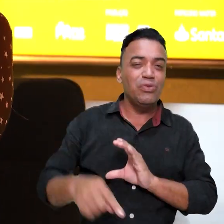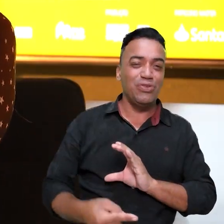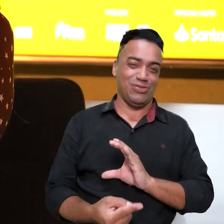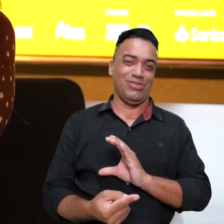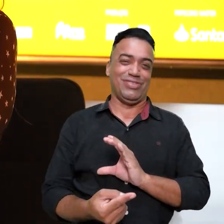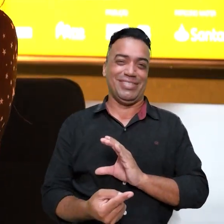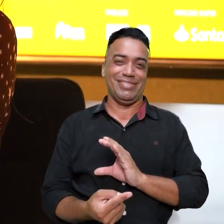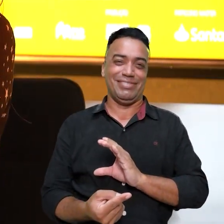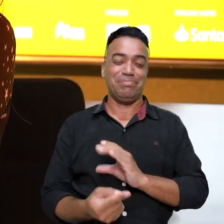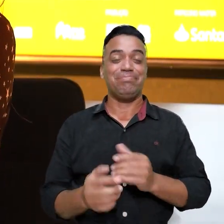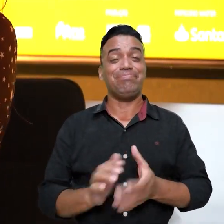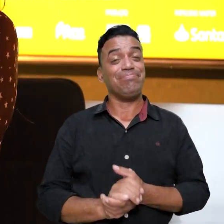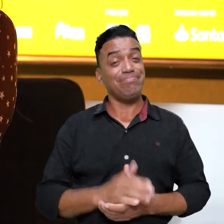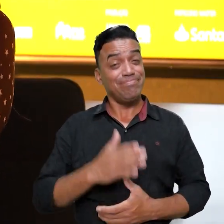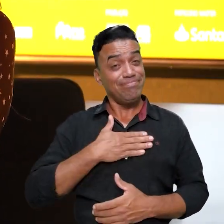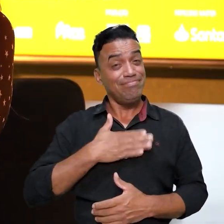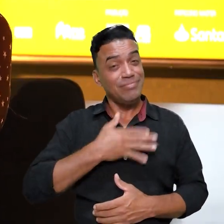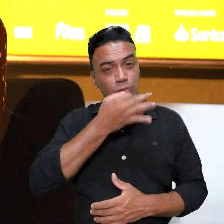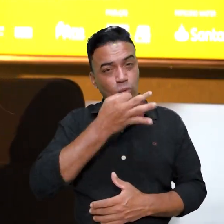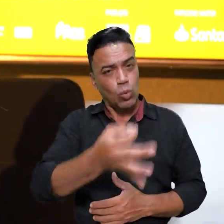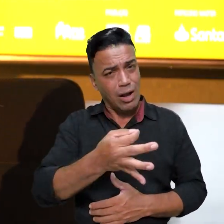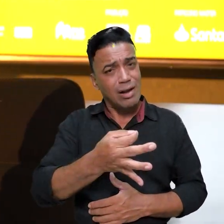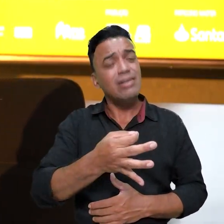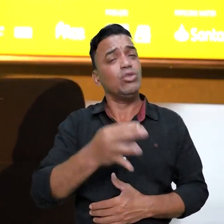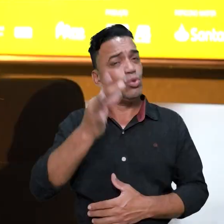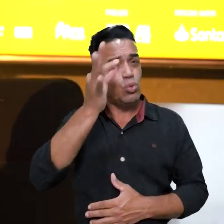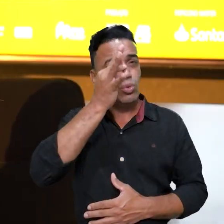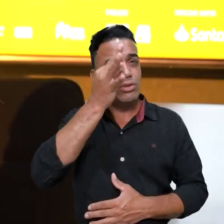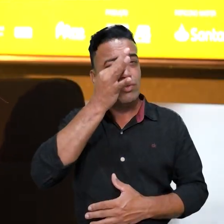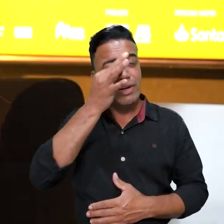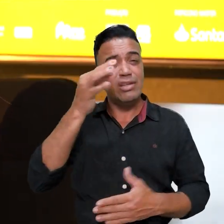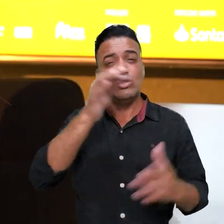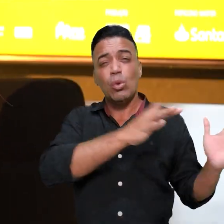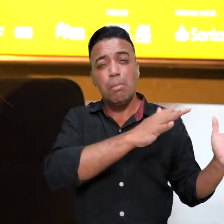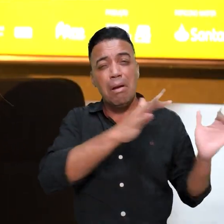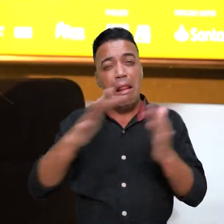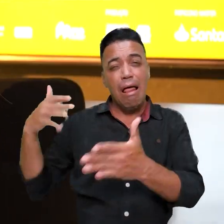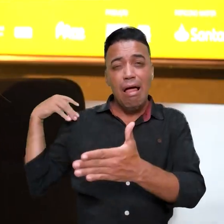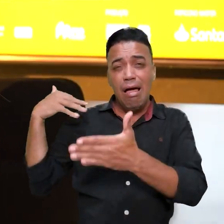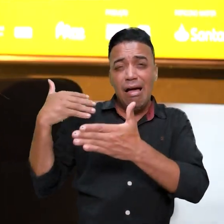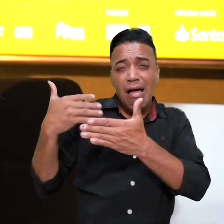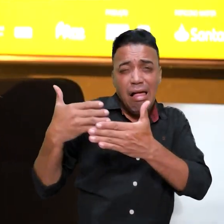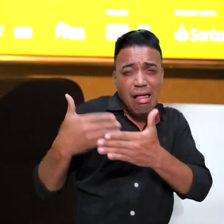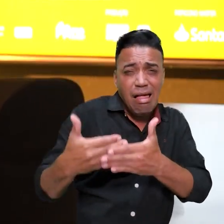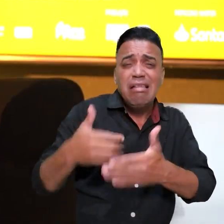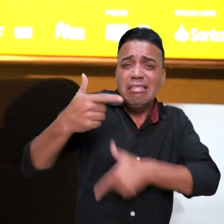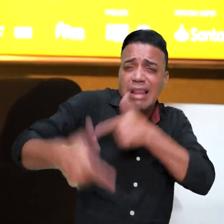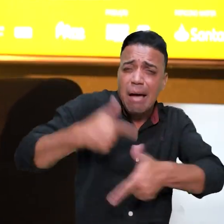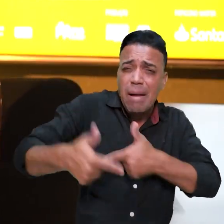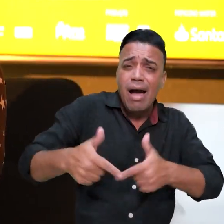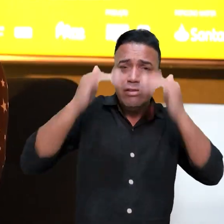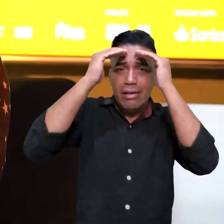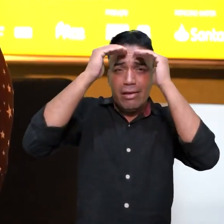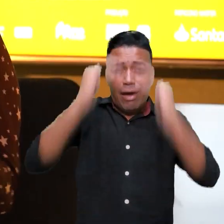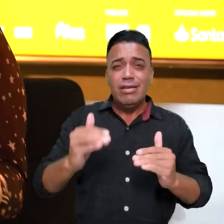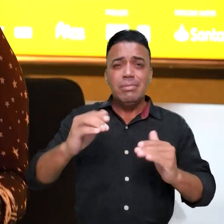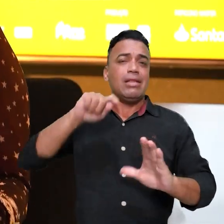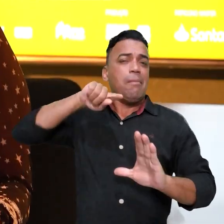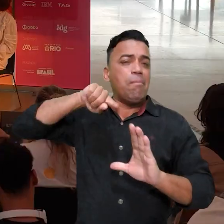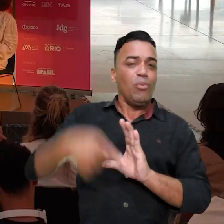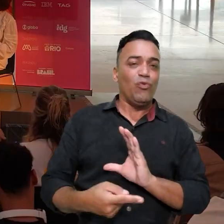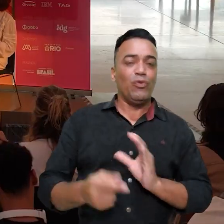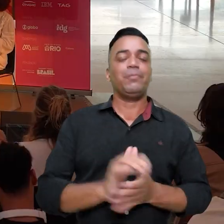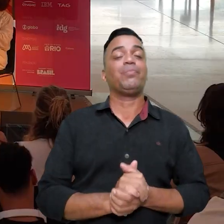Então, eu acho que ela tem esse percurso que a gente tem que respeitar profundamente.